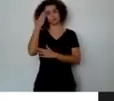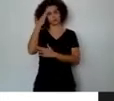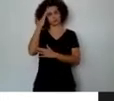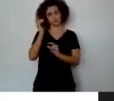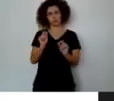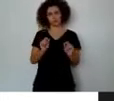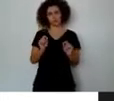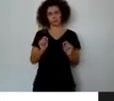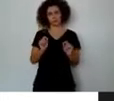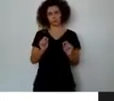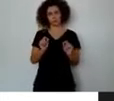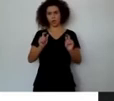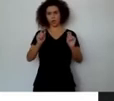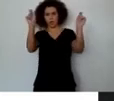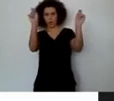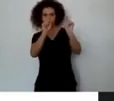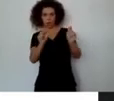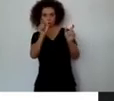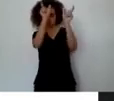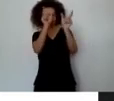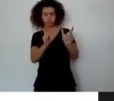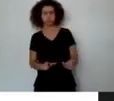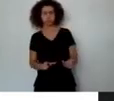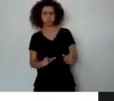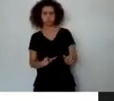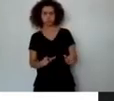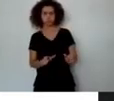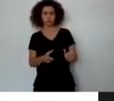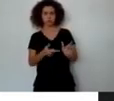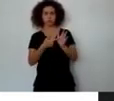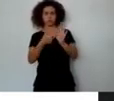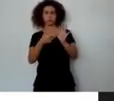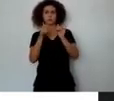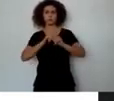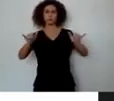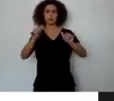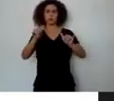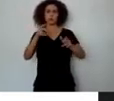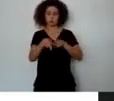da imagem do negro, em que os meios de comunicação auxiliam muito a difundir,